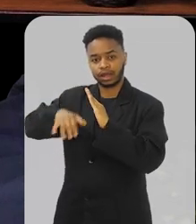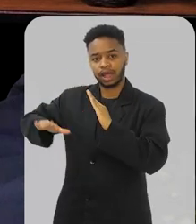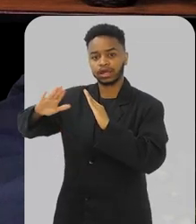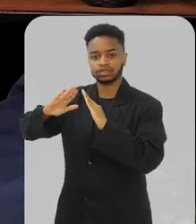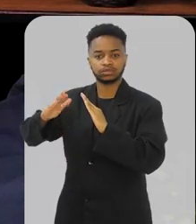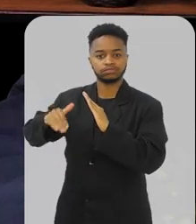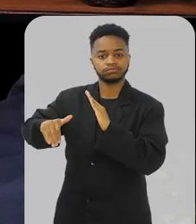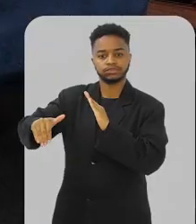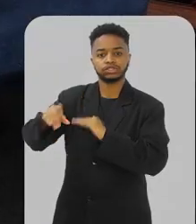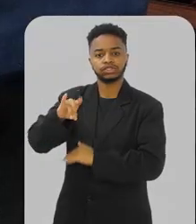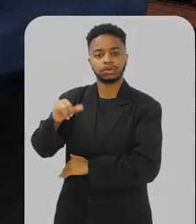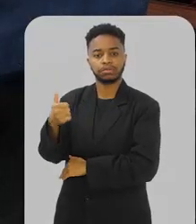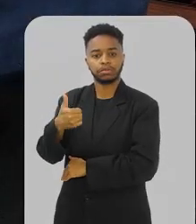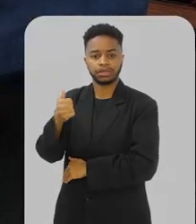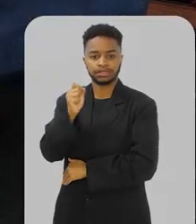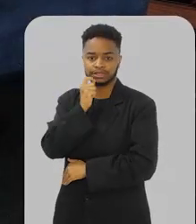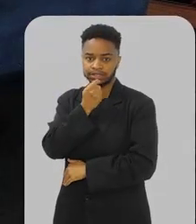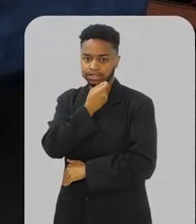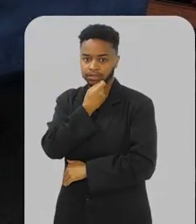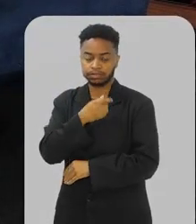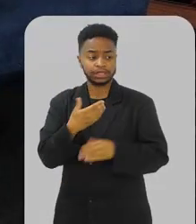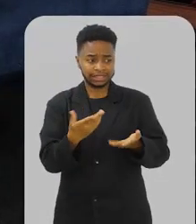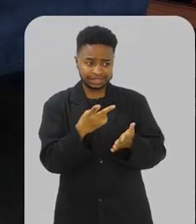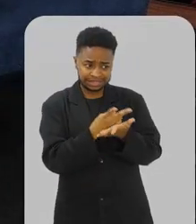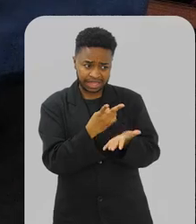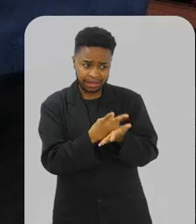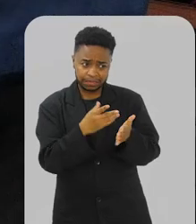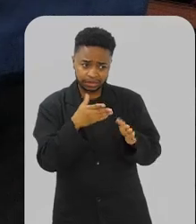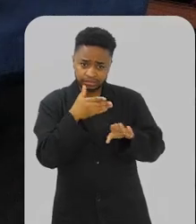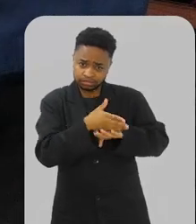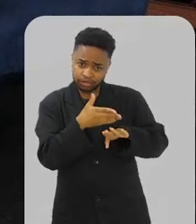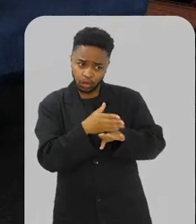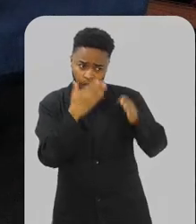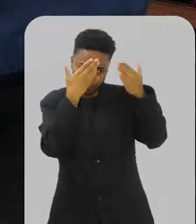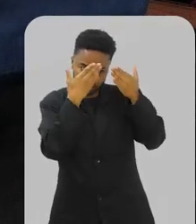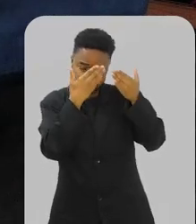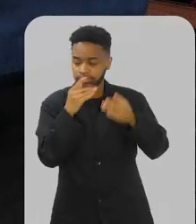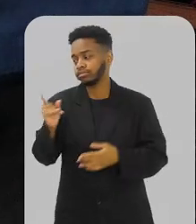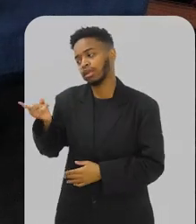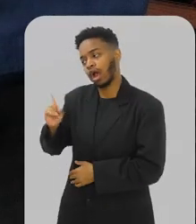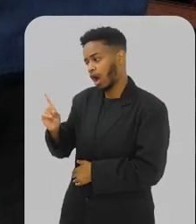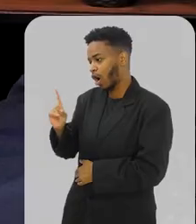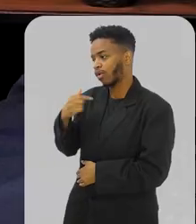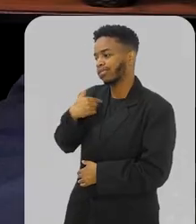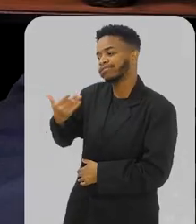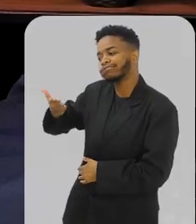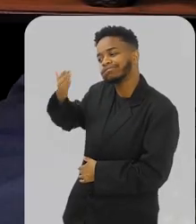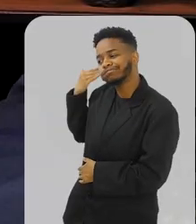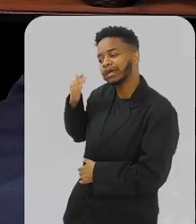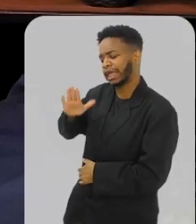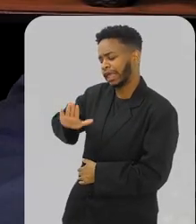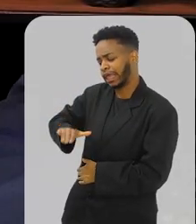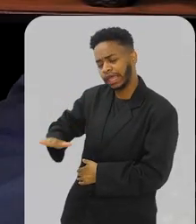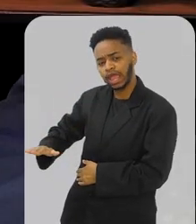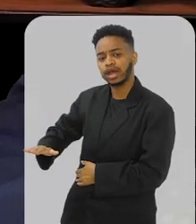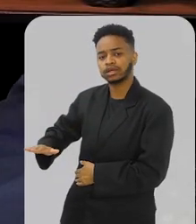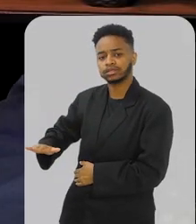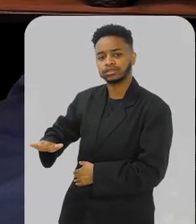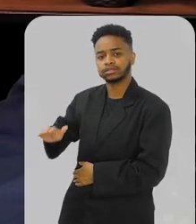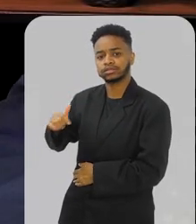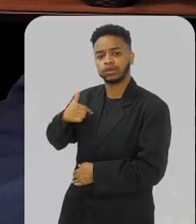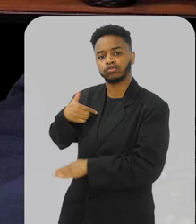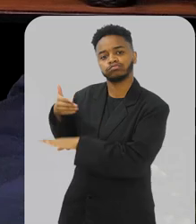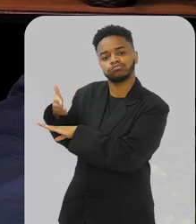de setembro. Então, você sempre foi de Umbanda? Não. Quando eu era bem